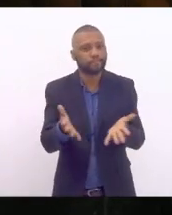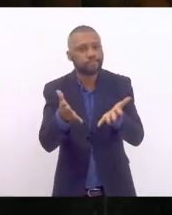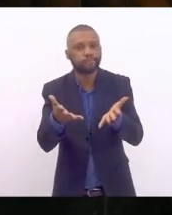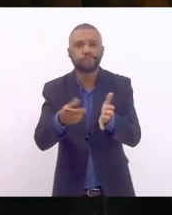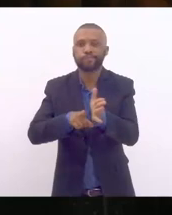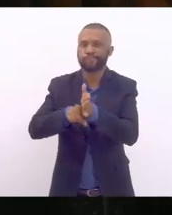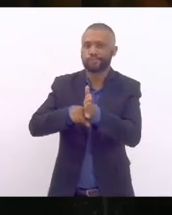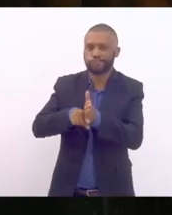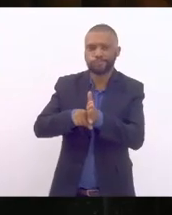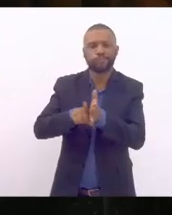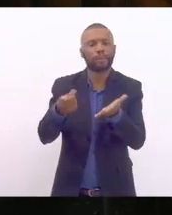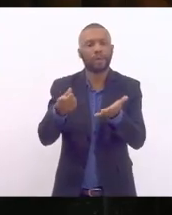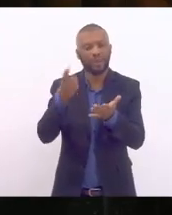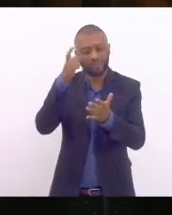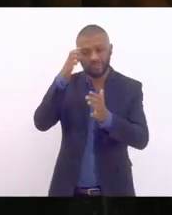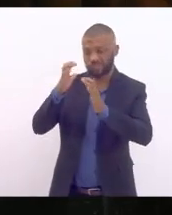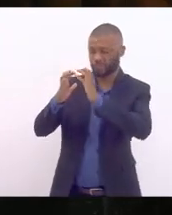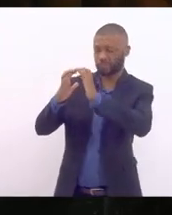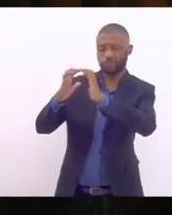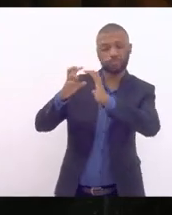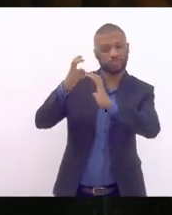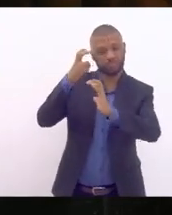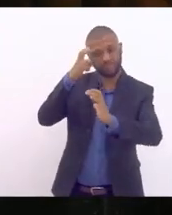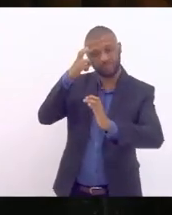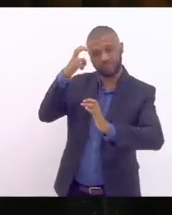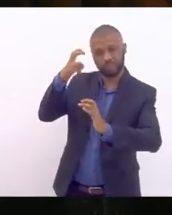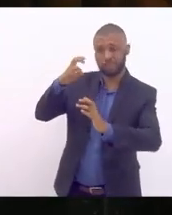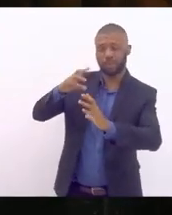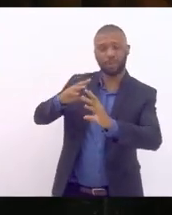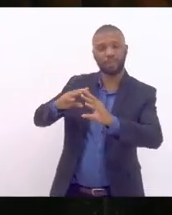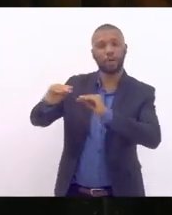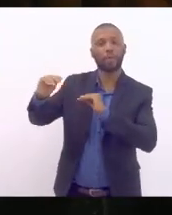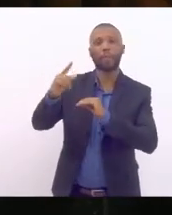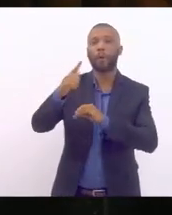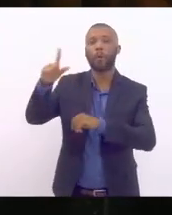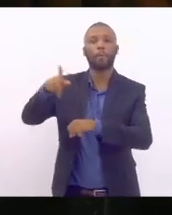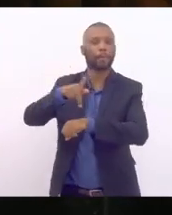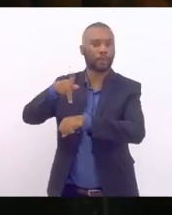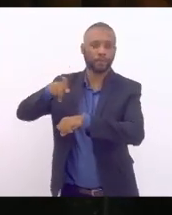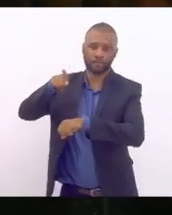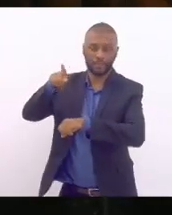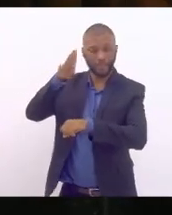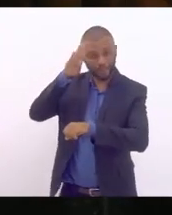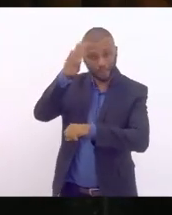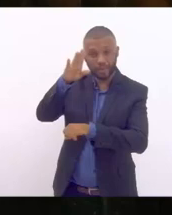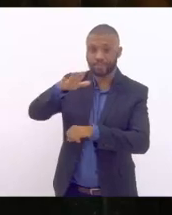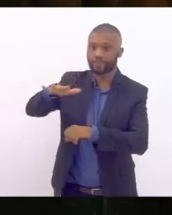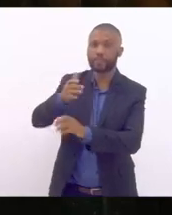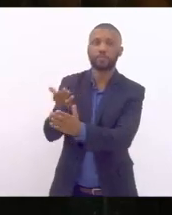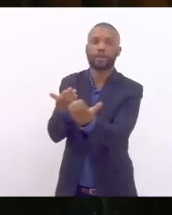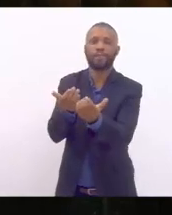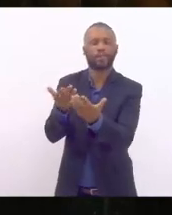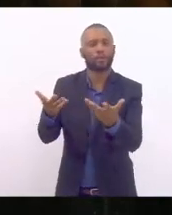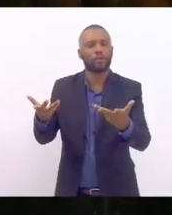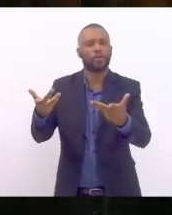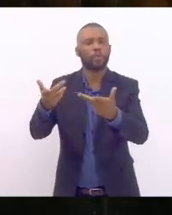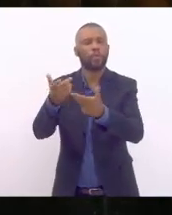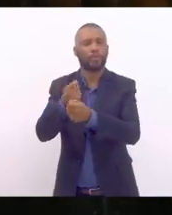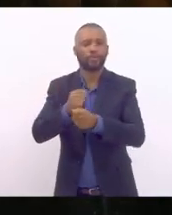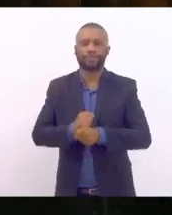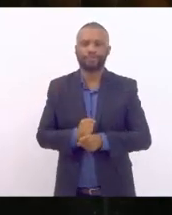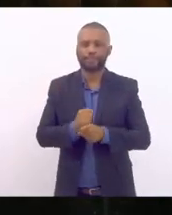ocasionou a fuga de cérebros principalmente entre os jovens e brilhantes estima-se que cerca de